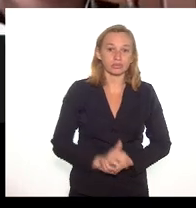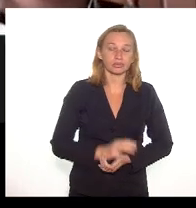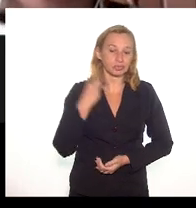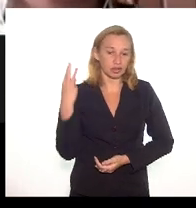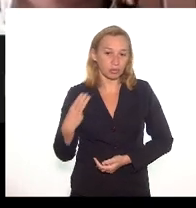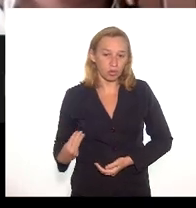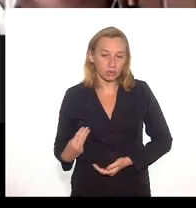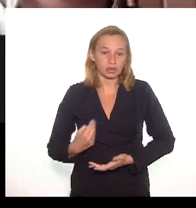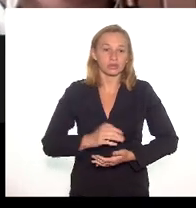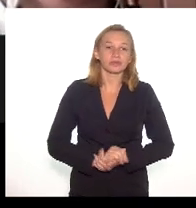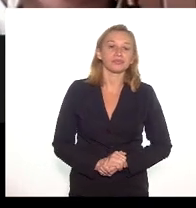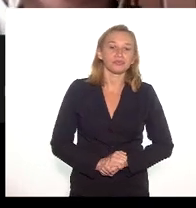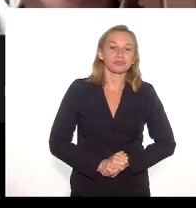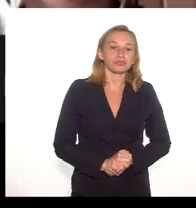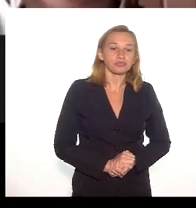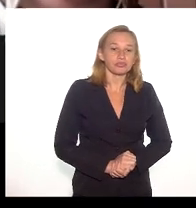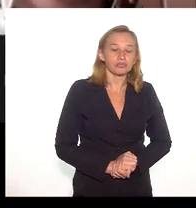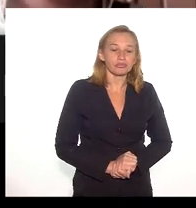E